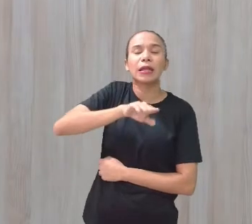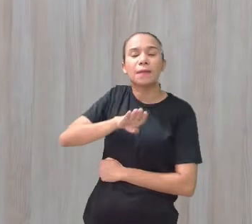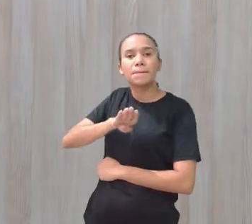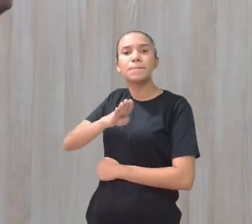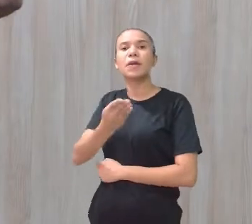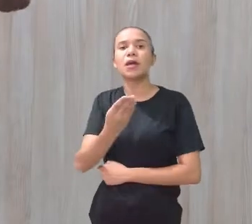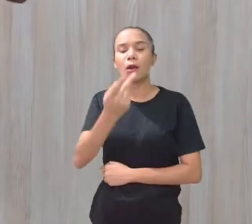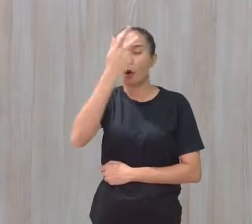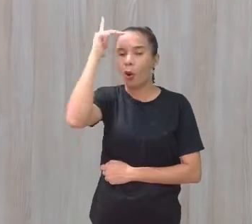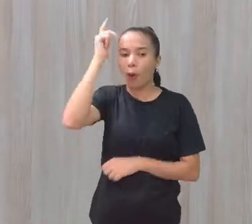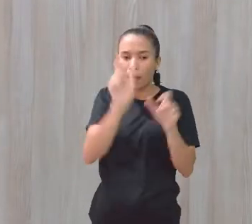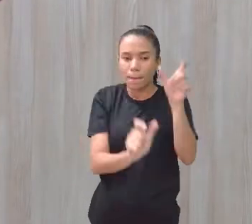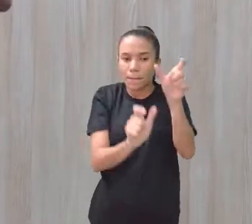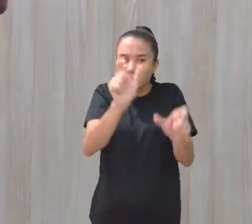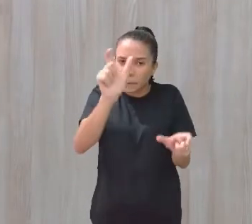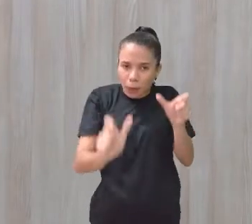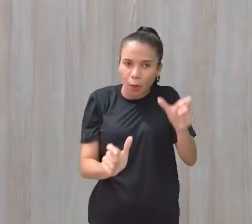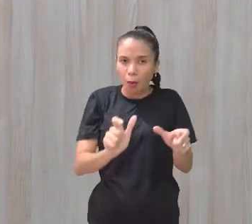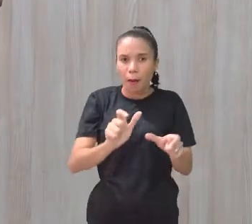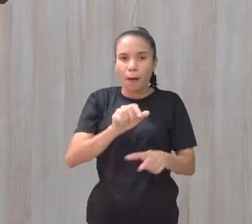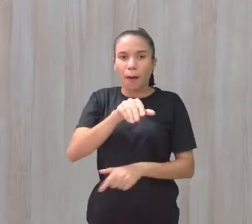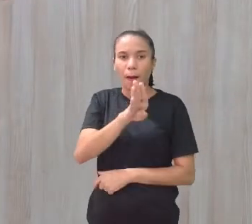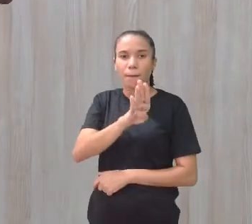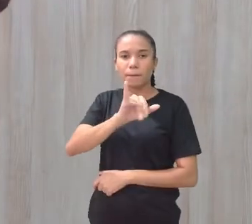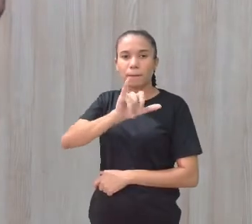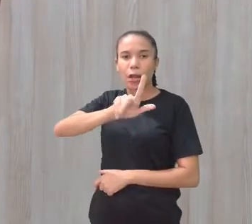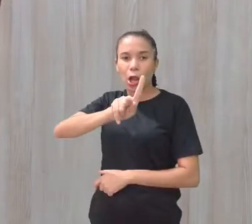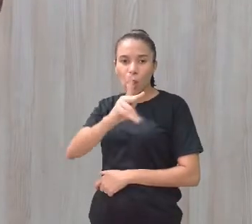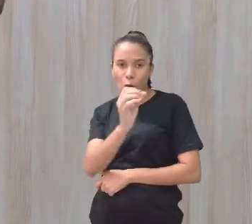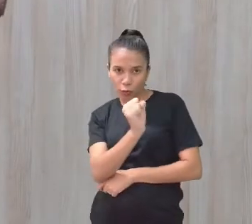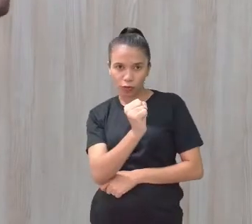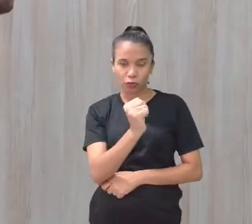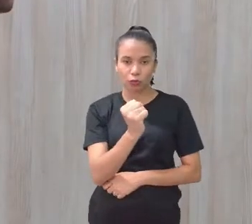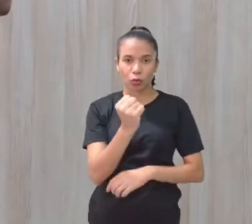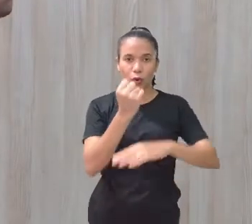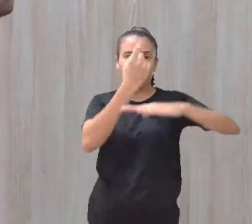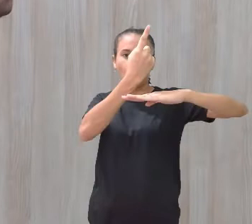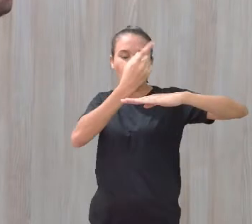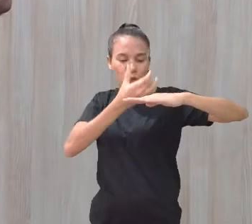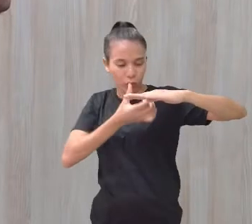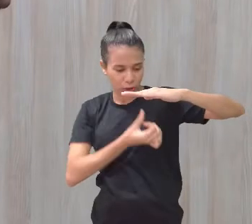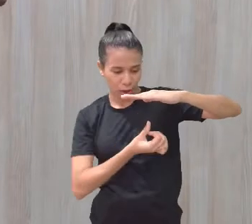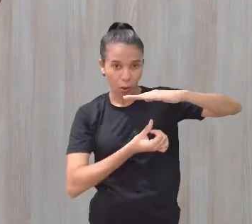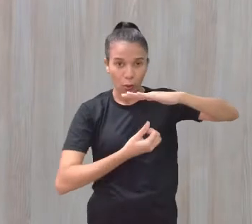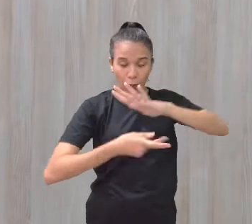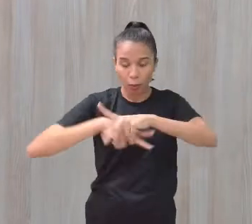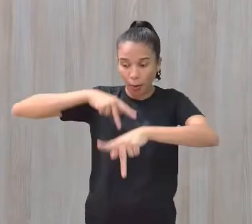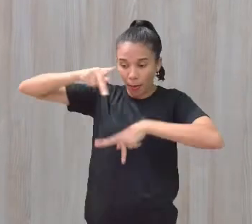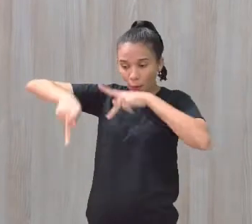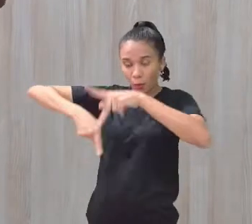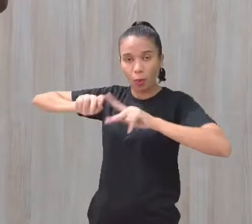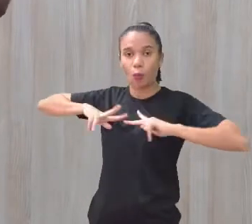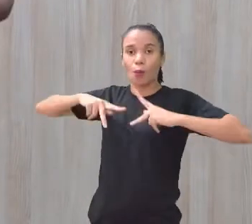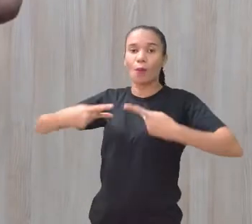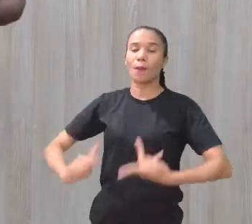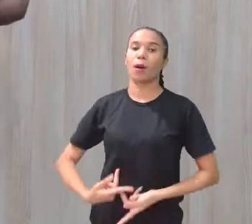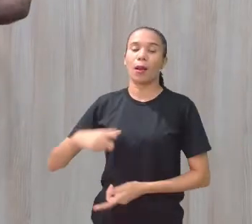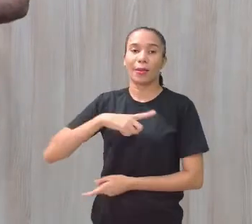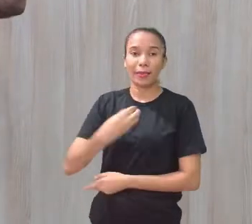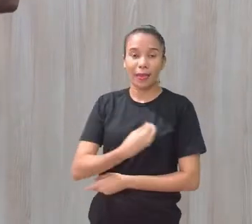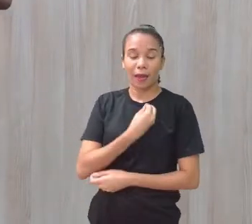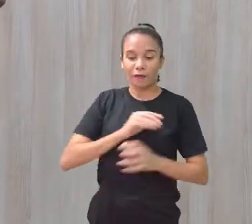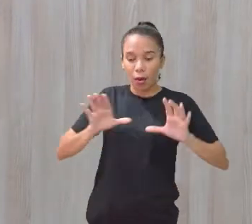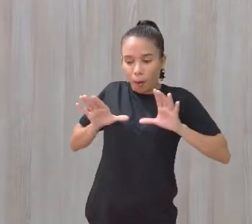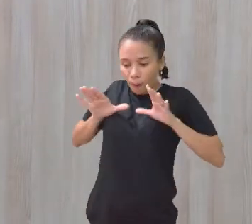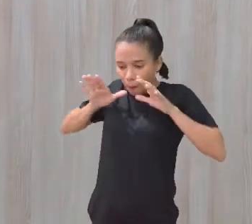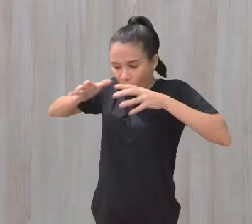de habitantes. Então vamos dizer que 1/6 da população humana está concentrado